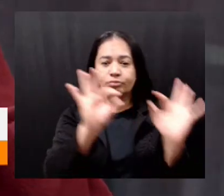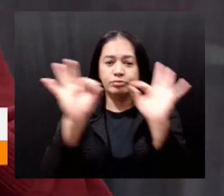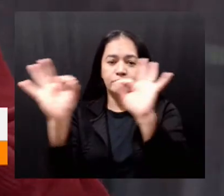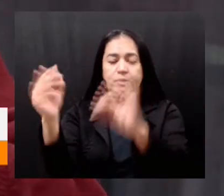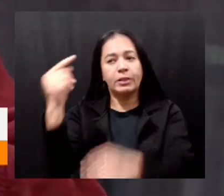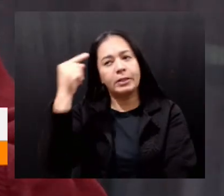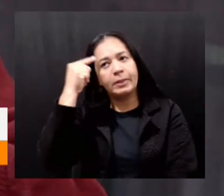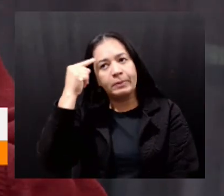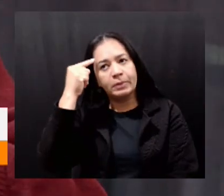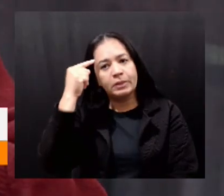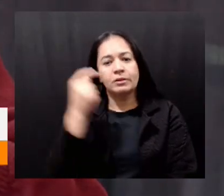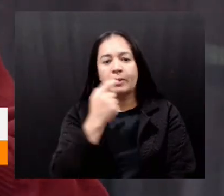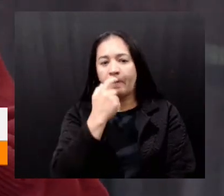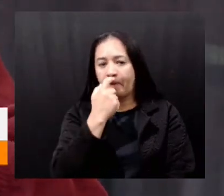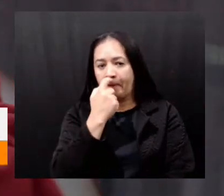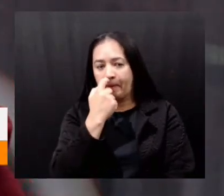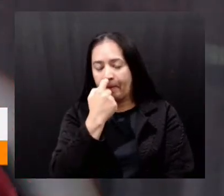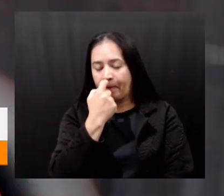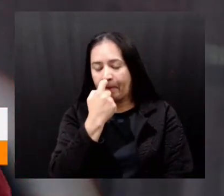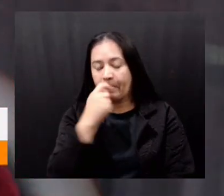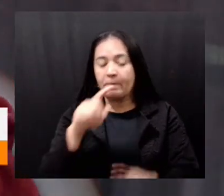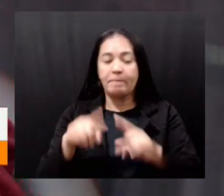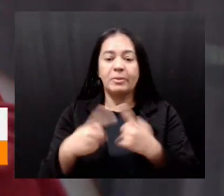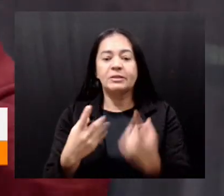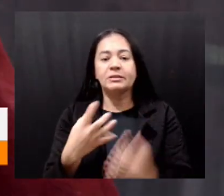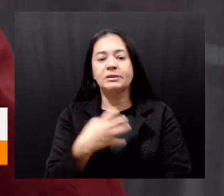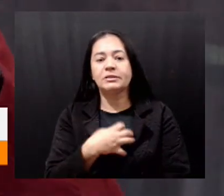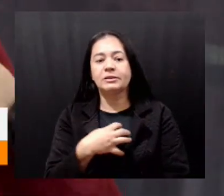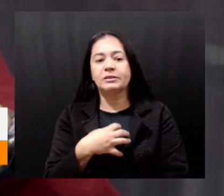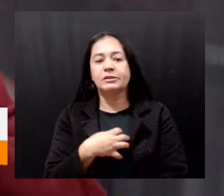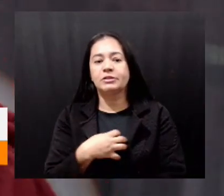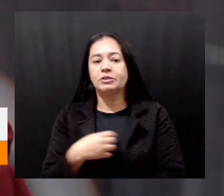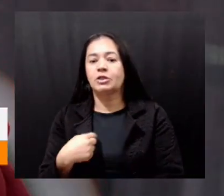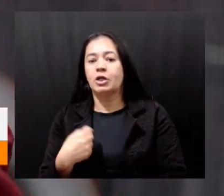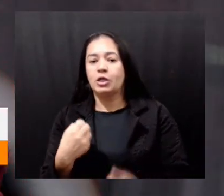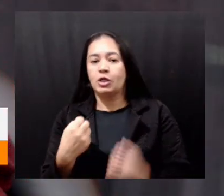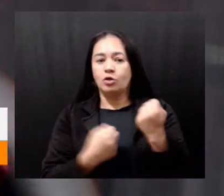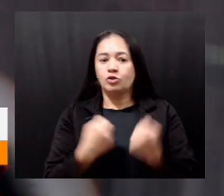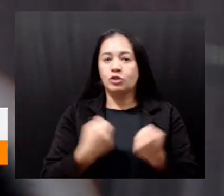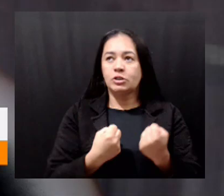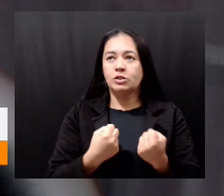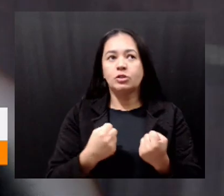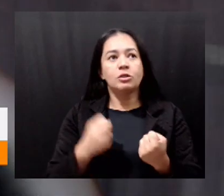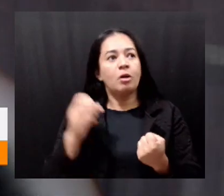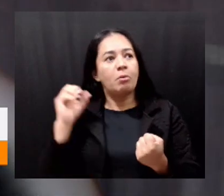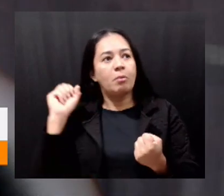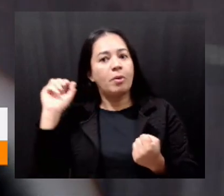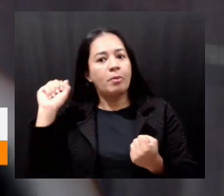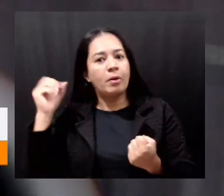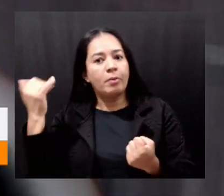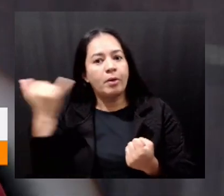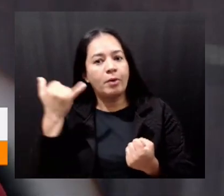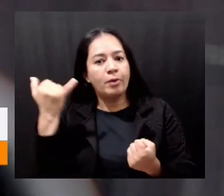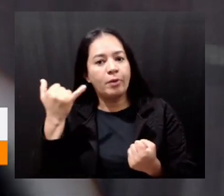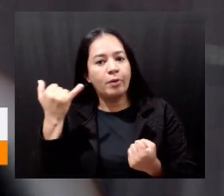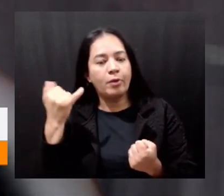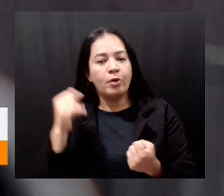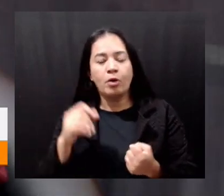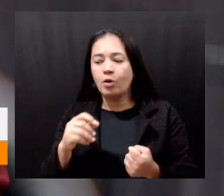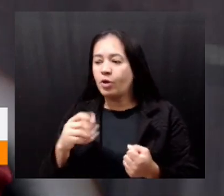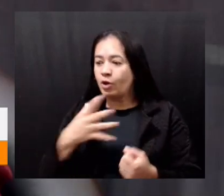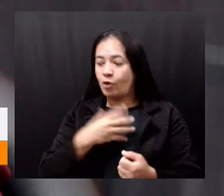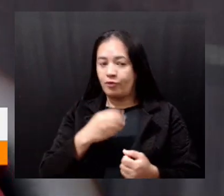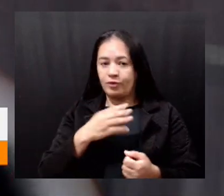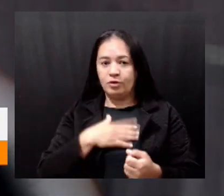né, sentir sobre ela, né, não assim, estou dirigindo e estou ouvindo a notícia, eu estou dando a comida para o meu filho e tô com a TV